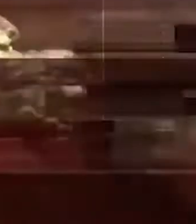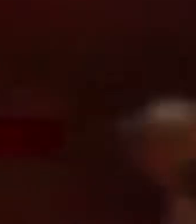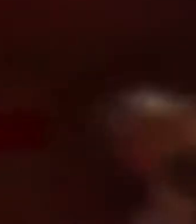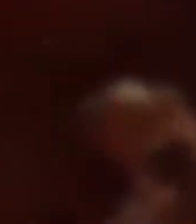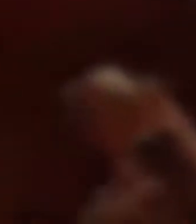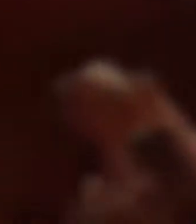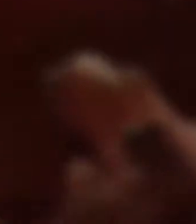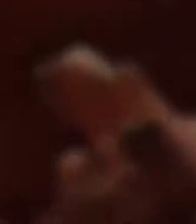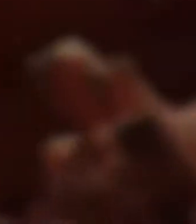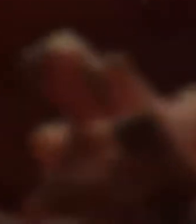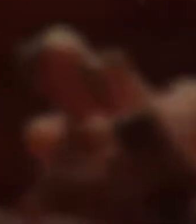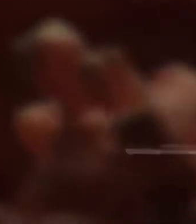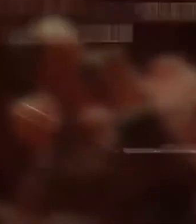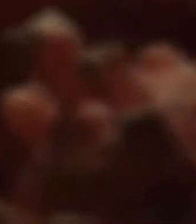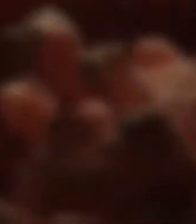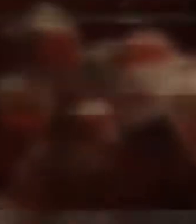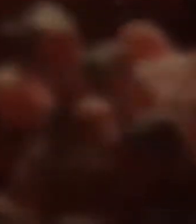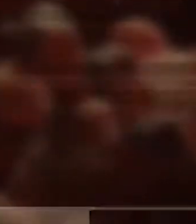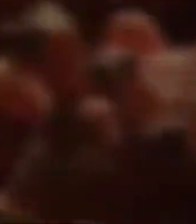Música